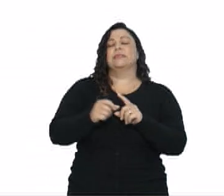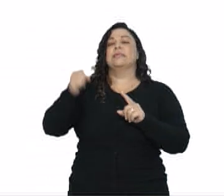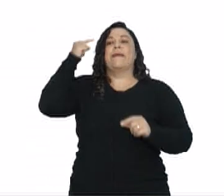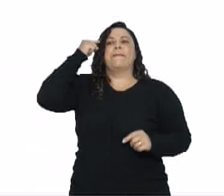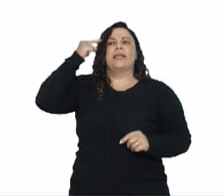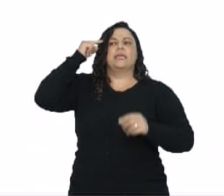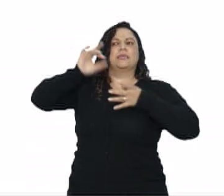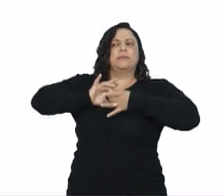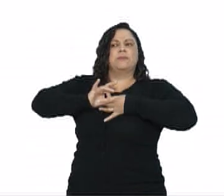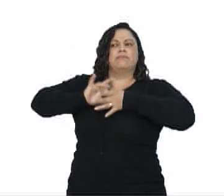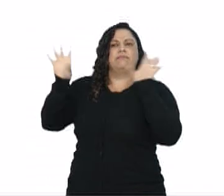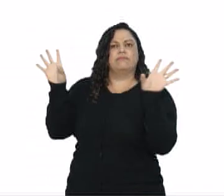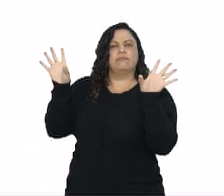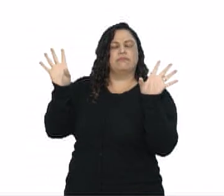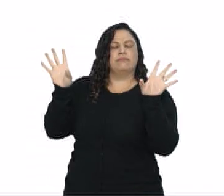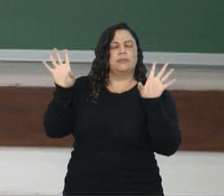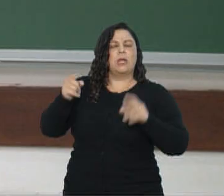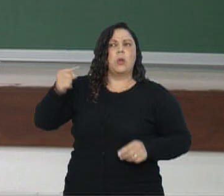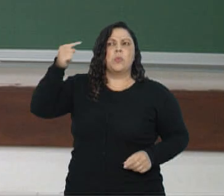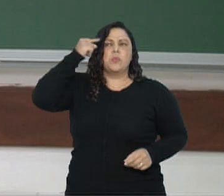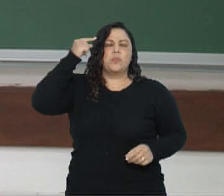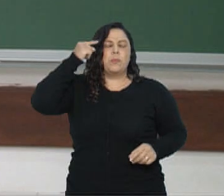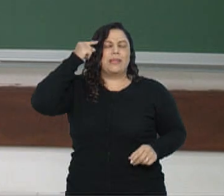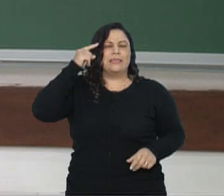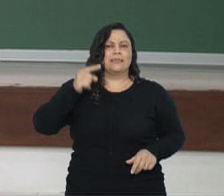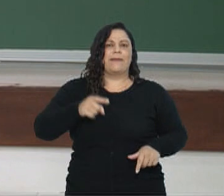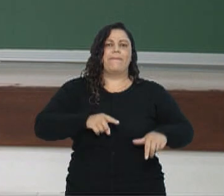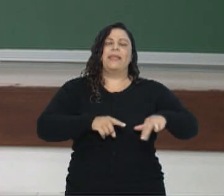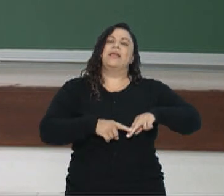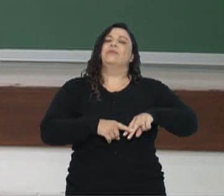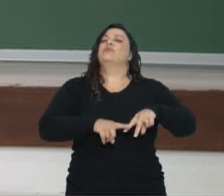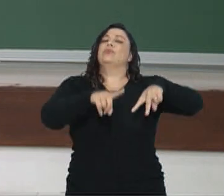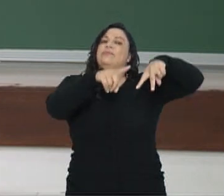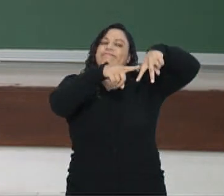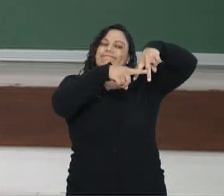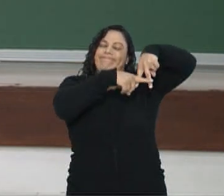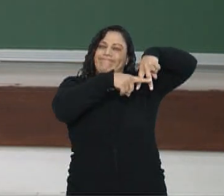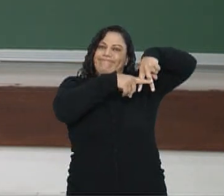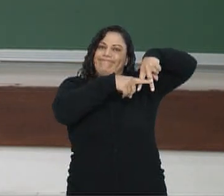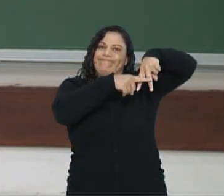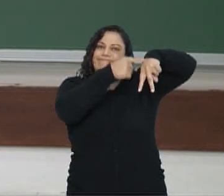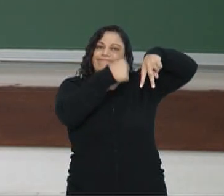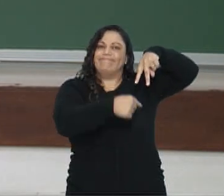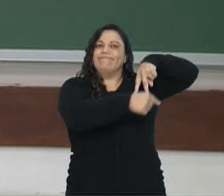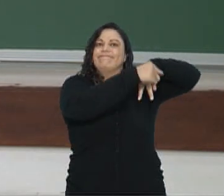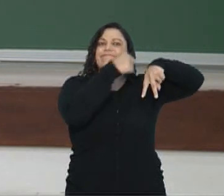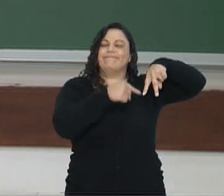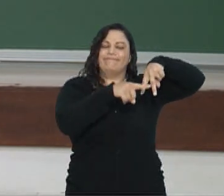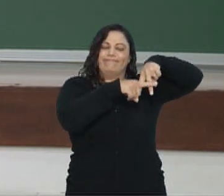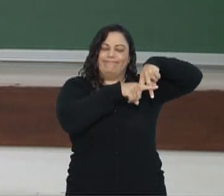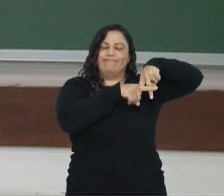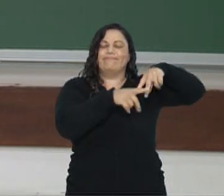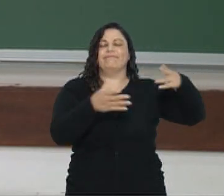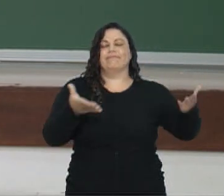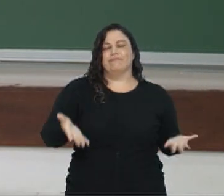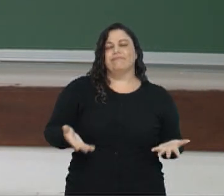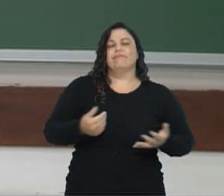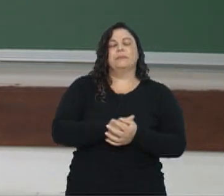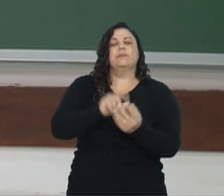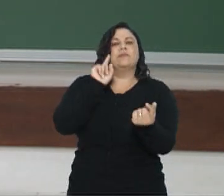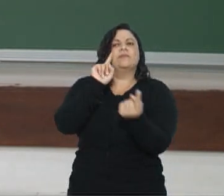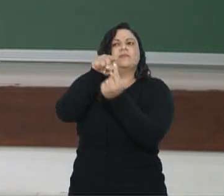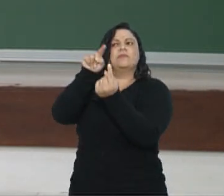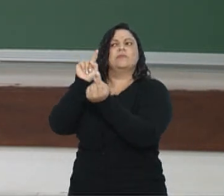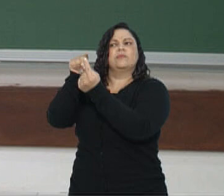e o pensamento anarquista, dentro desse contexto da Revolução Industrial. Vamos identificar as principais características do